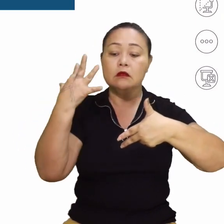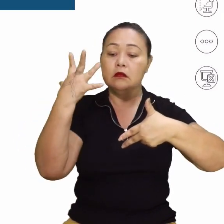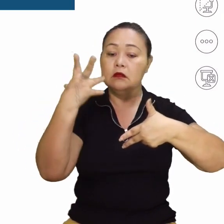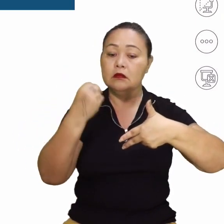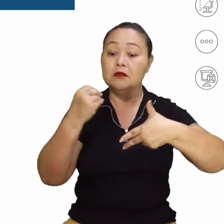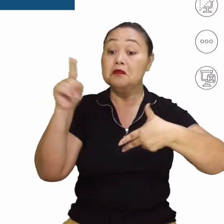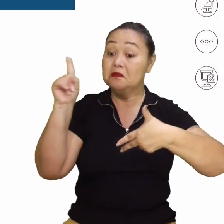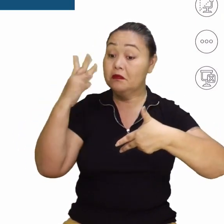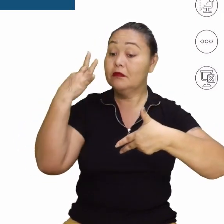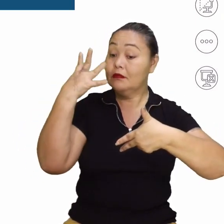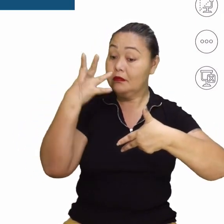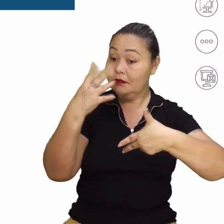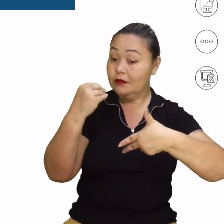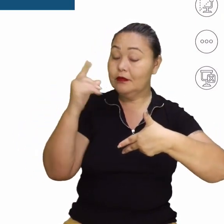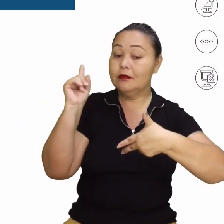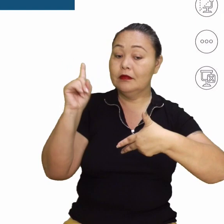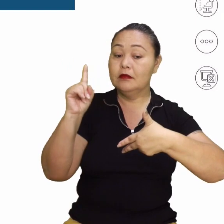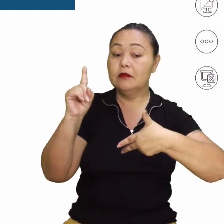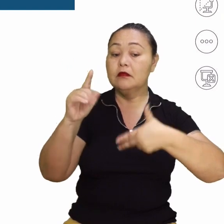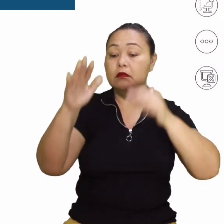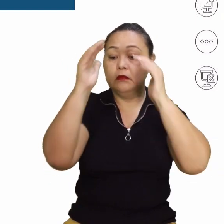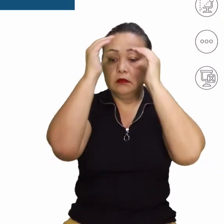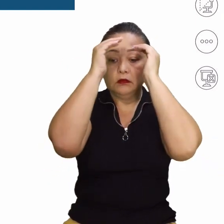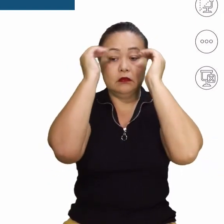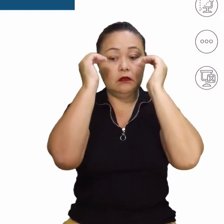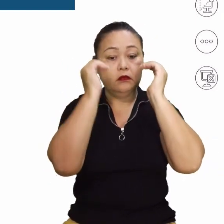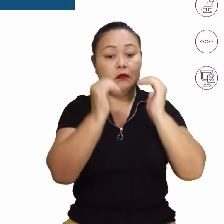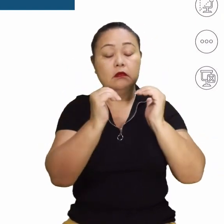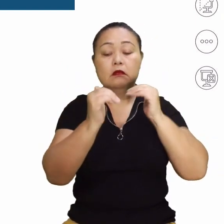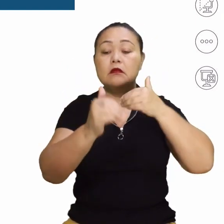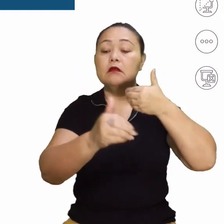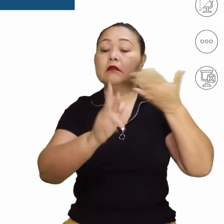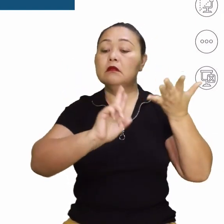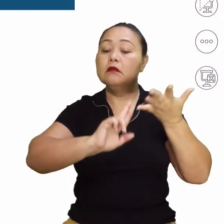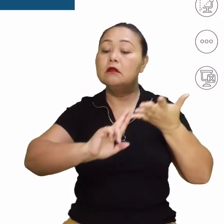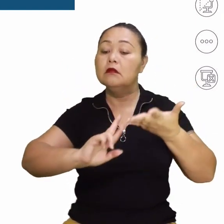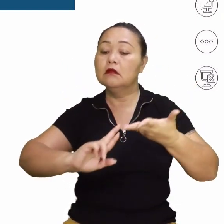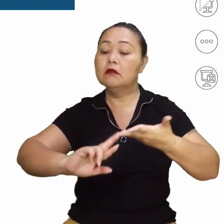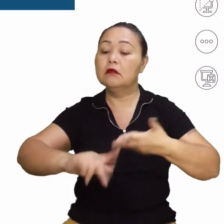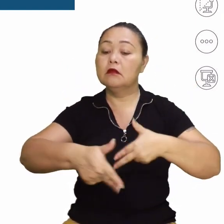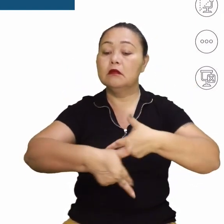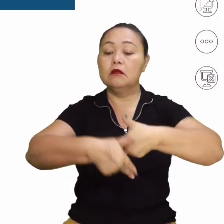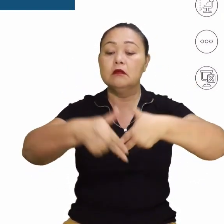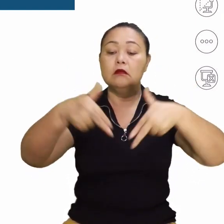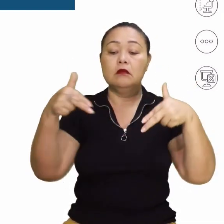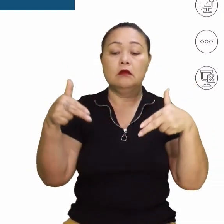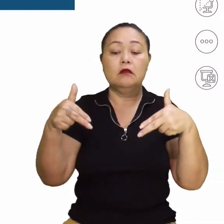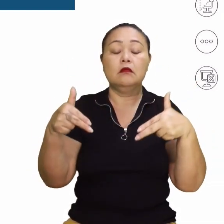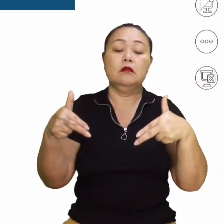bonito Adelina Olha só respeitar a diversidade étnica